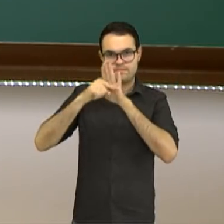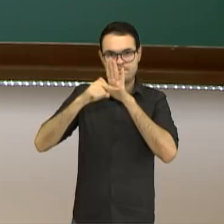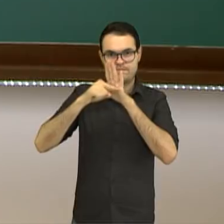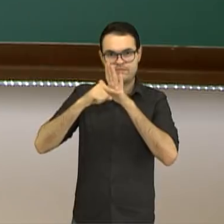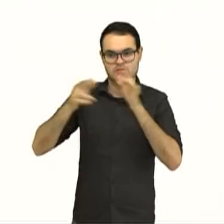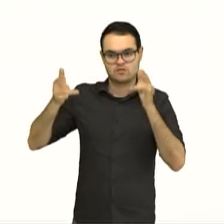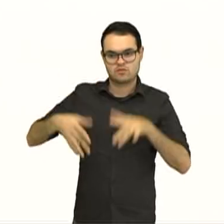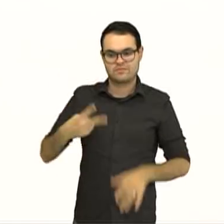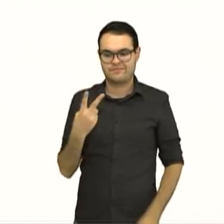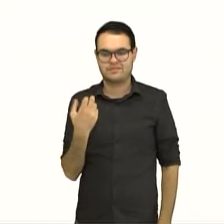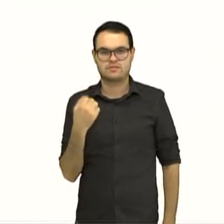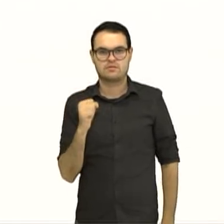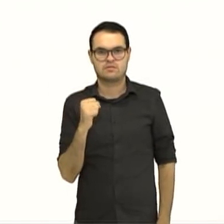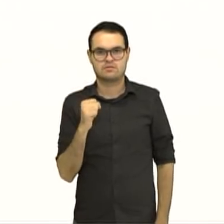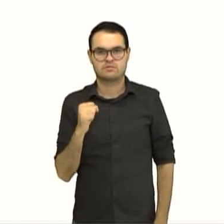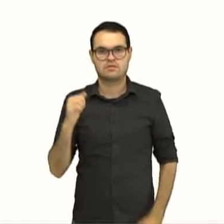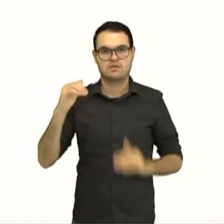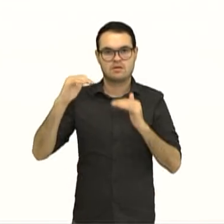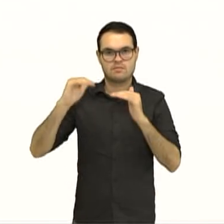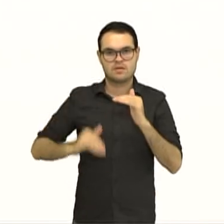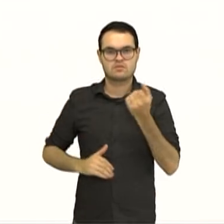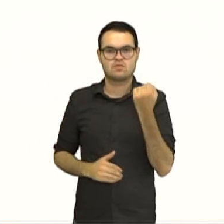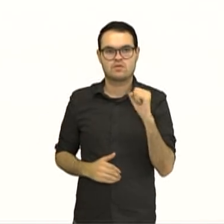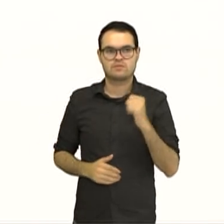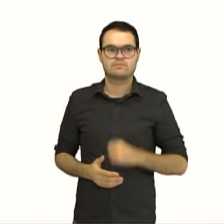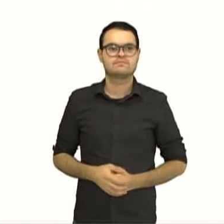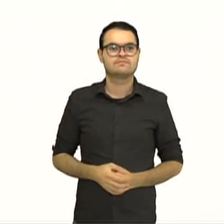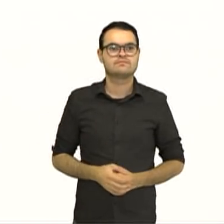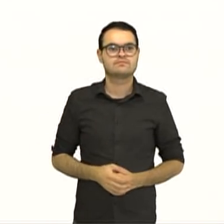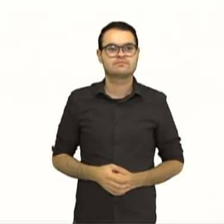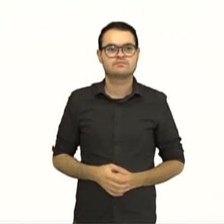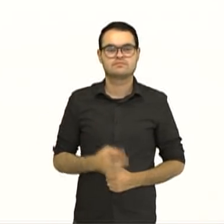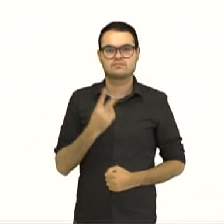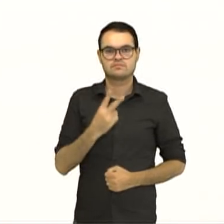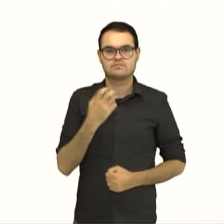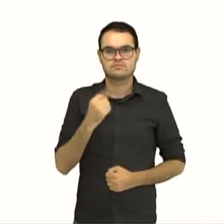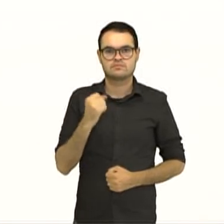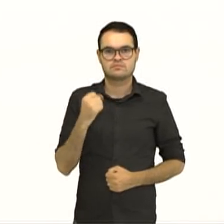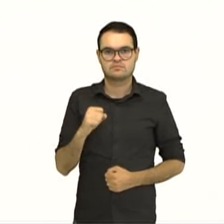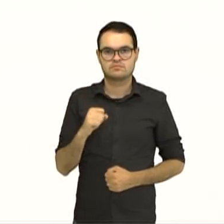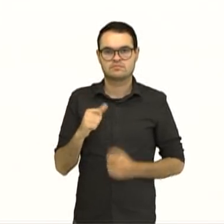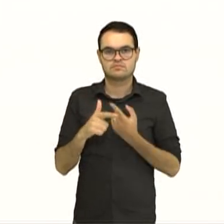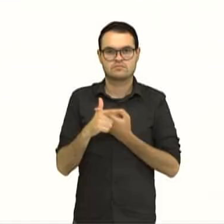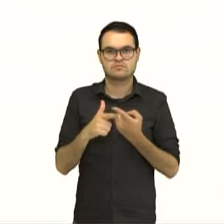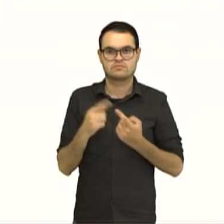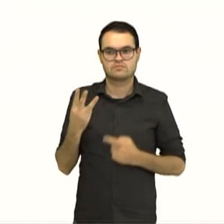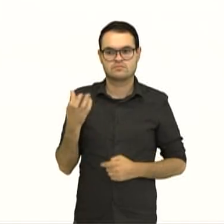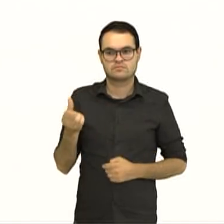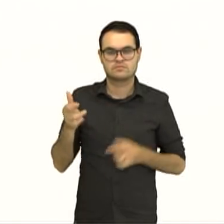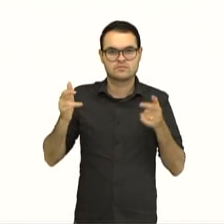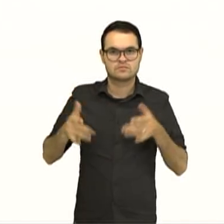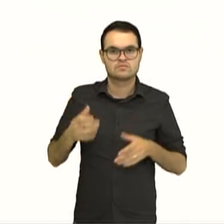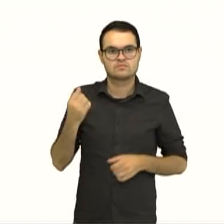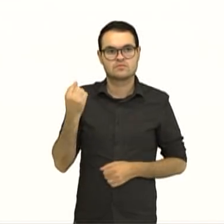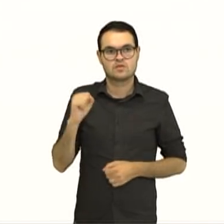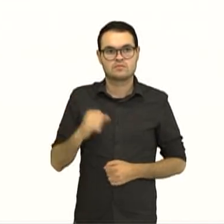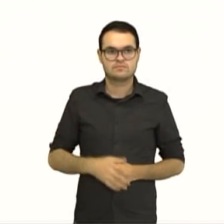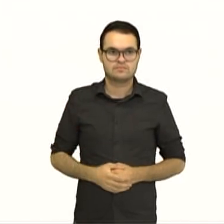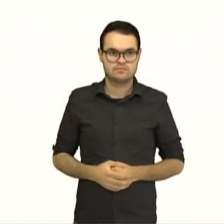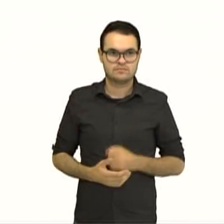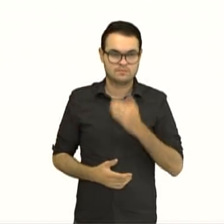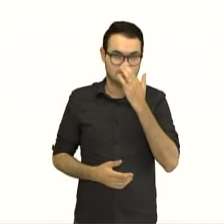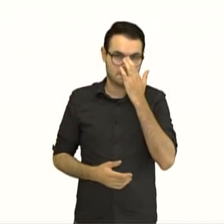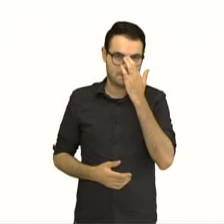sobrou 28. Baixa o 8 aqui, 288 dividido por 36 vai dar 8, 288